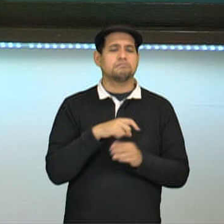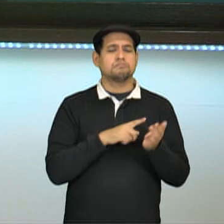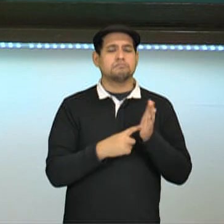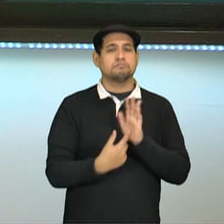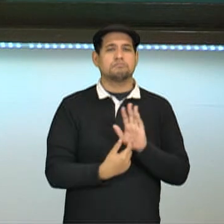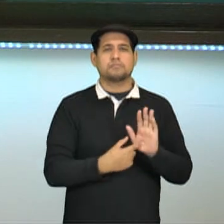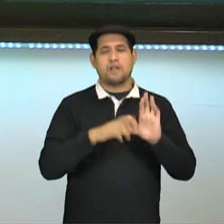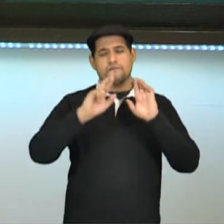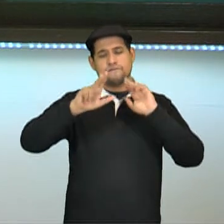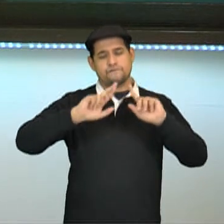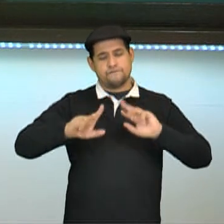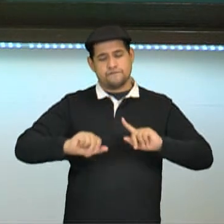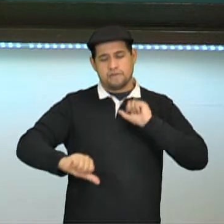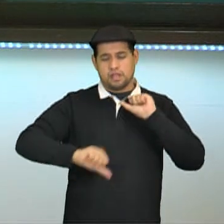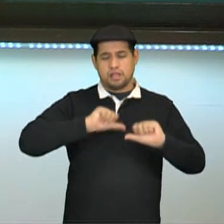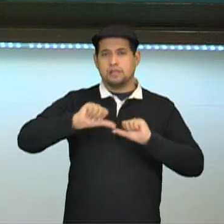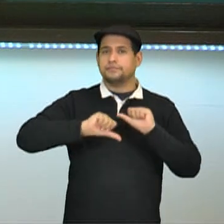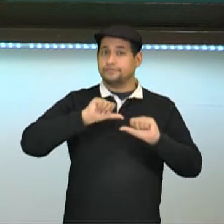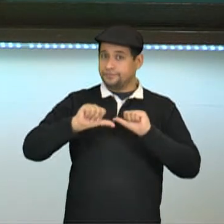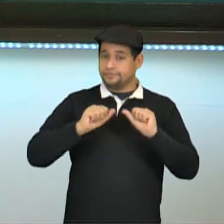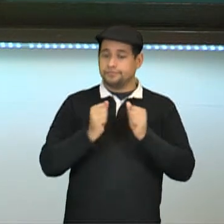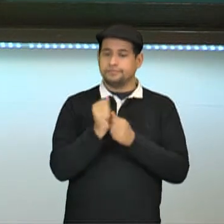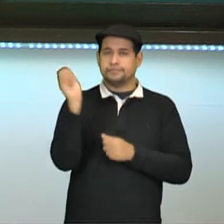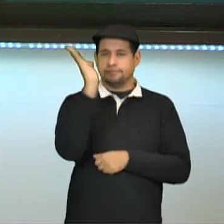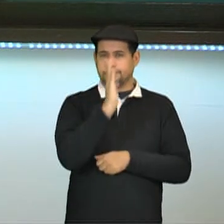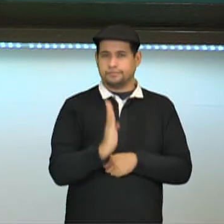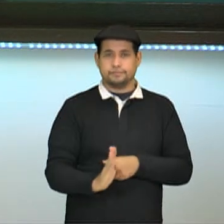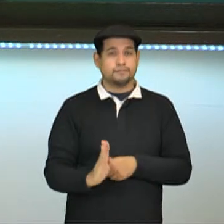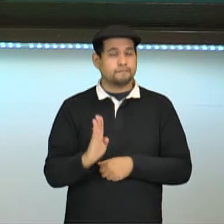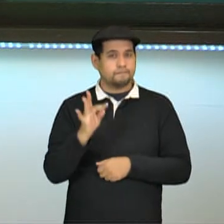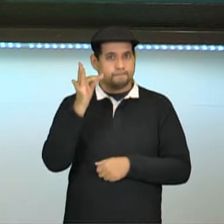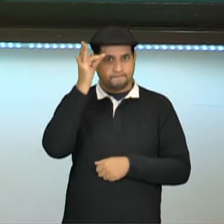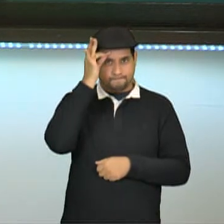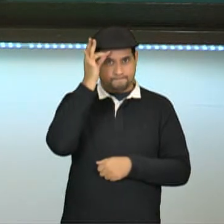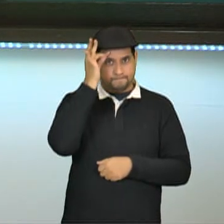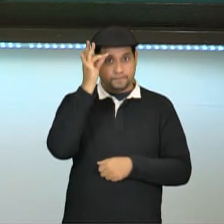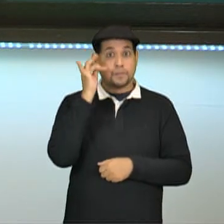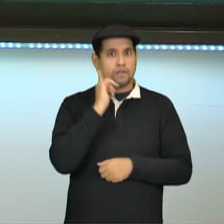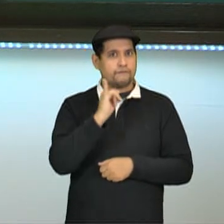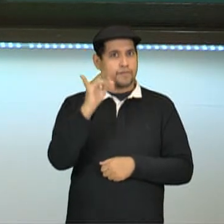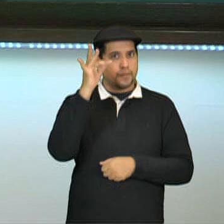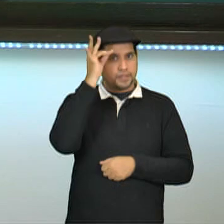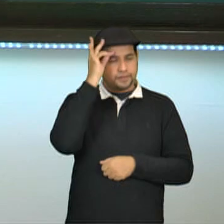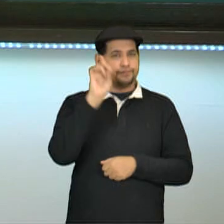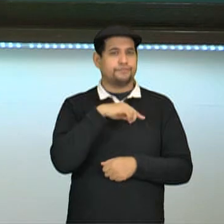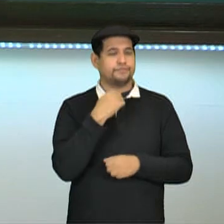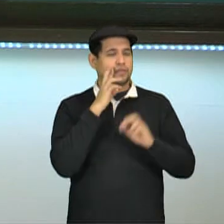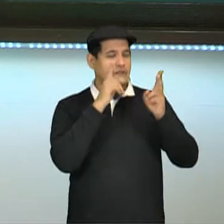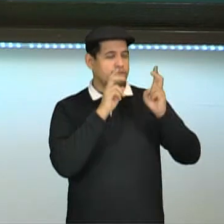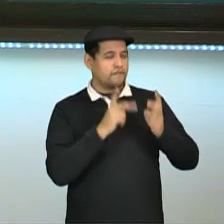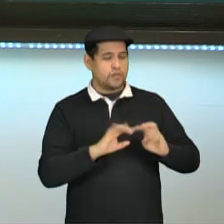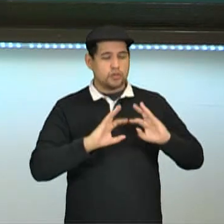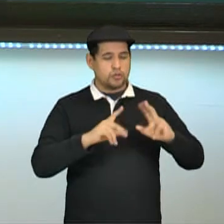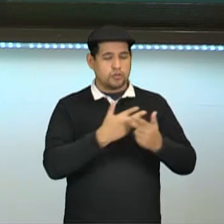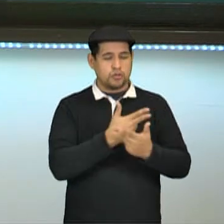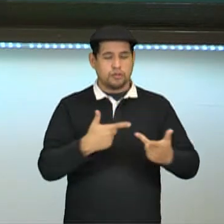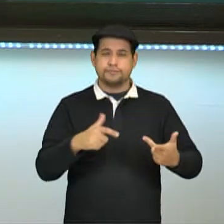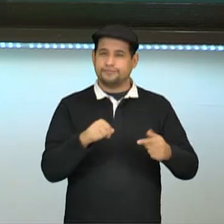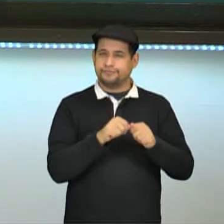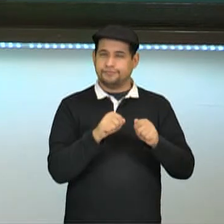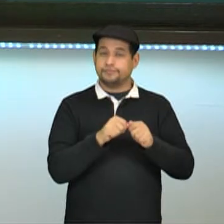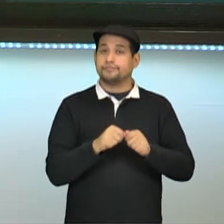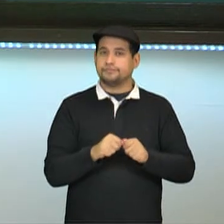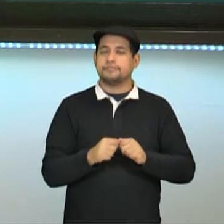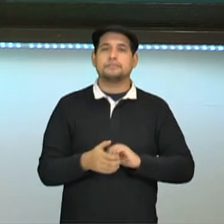trazer inúmeras transformações aqui para o Brasil. Guarda só essa informação, porque a gente vai ver todas as coisas que eles vão fazer